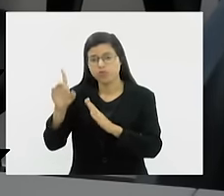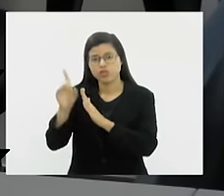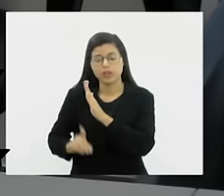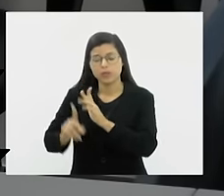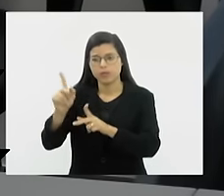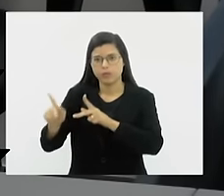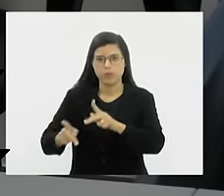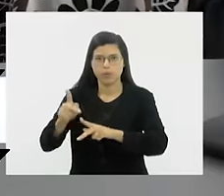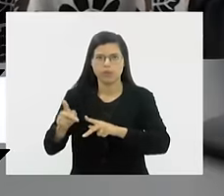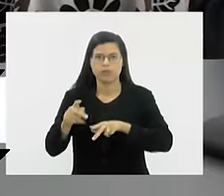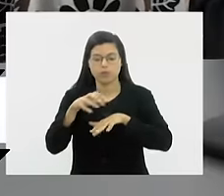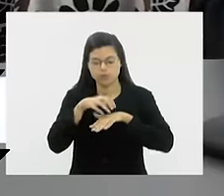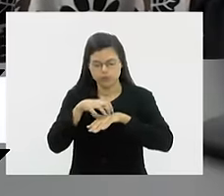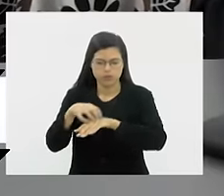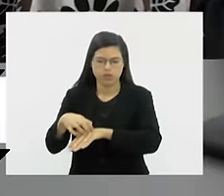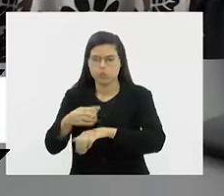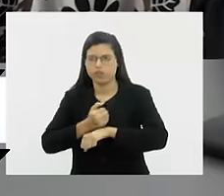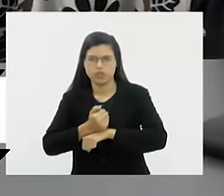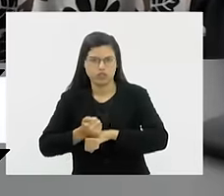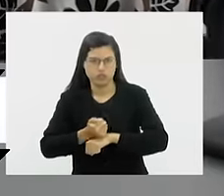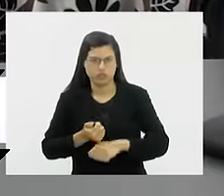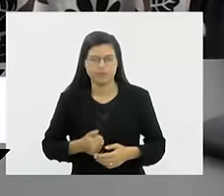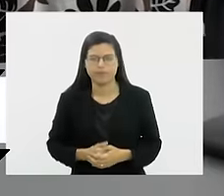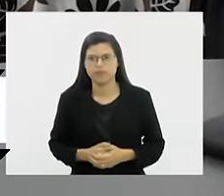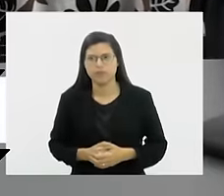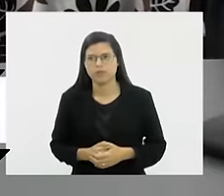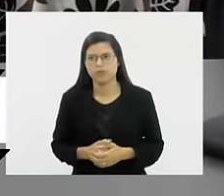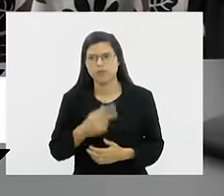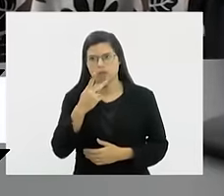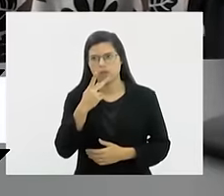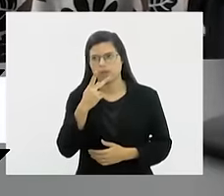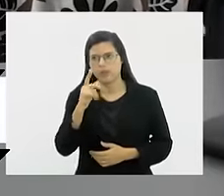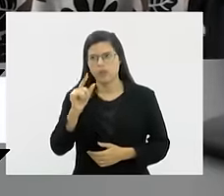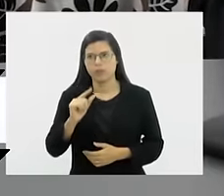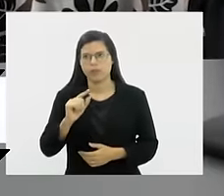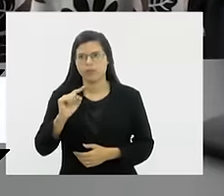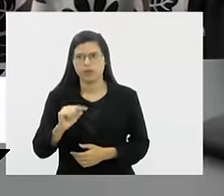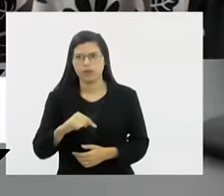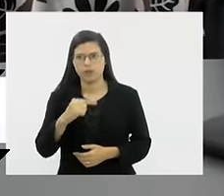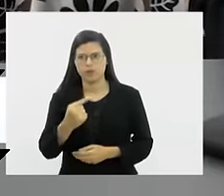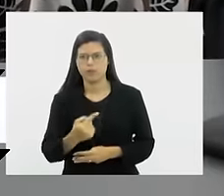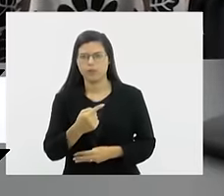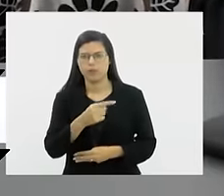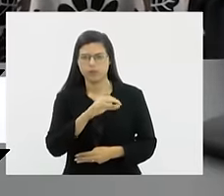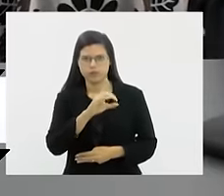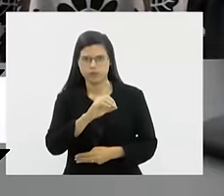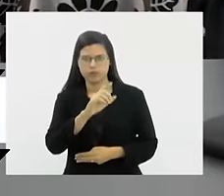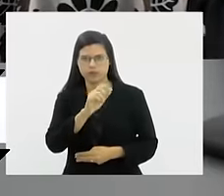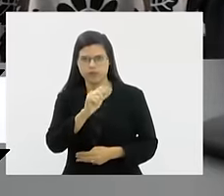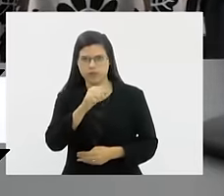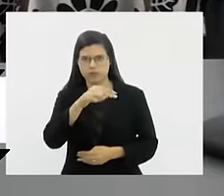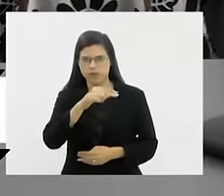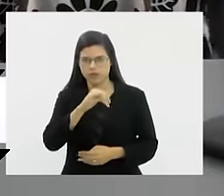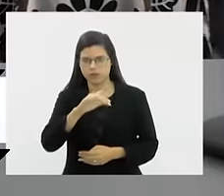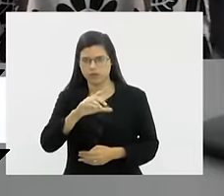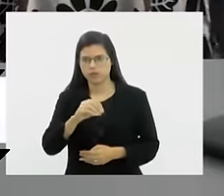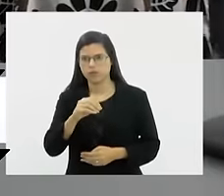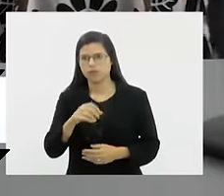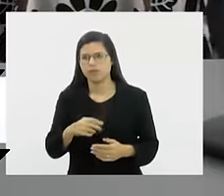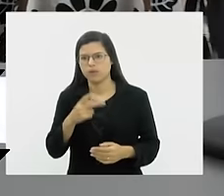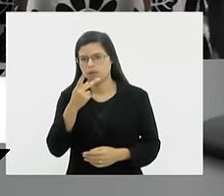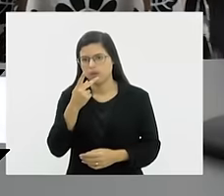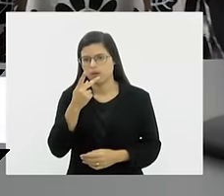digno. Deputado, eu vou falar um pouco, após eu vou passar aqui a palavra para o Danilo. Em relação às